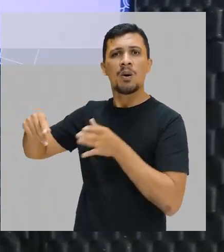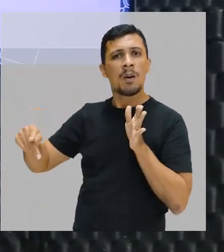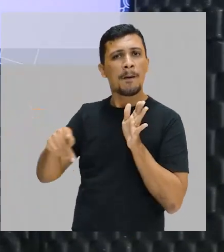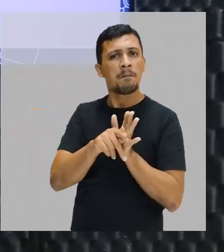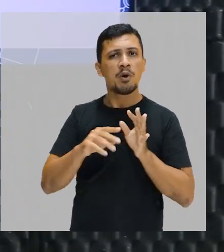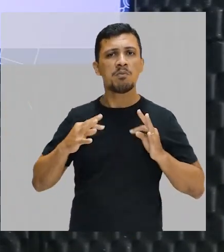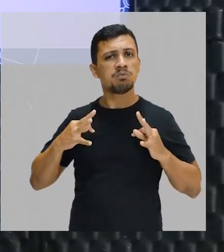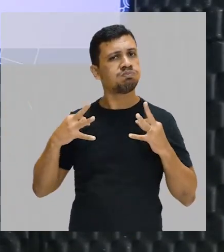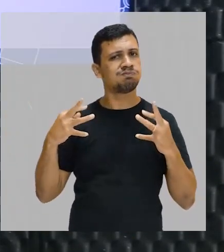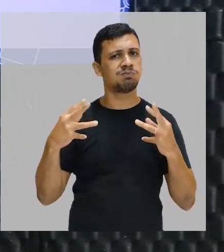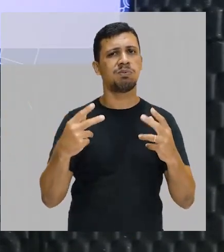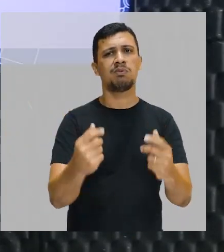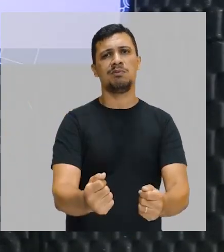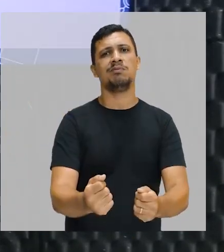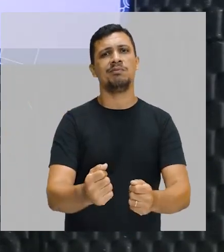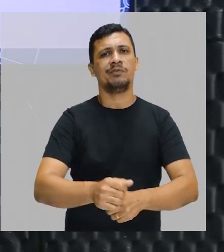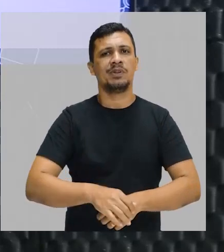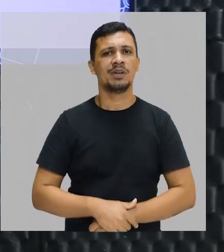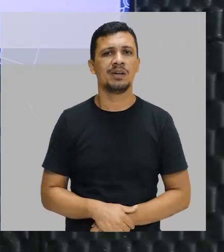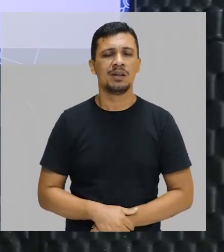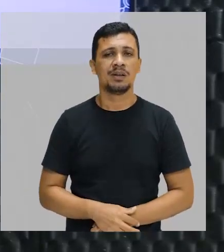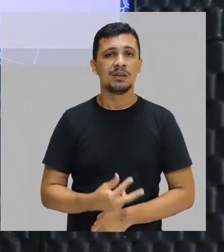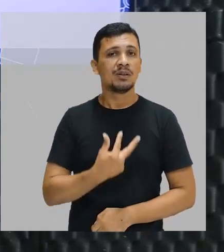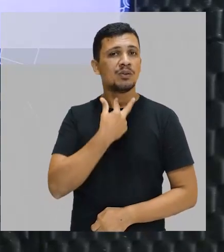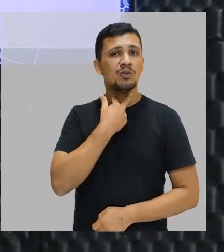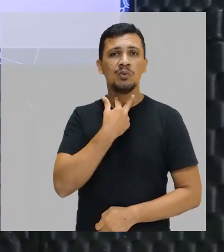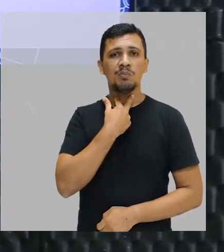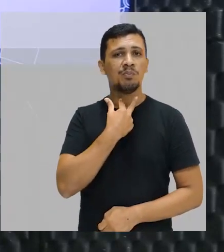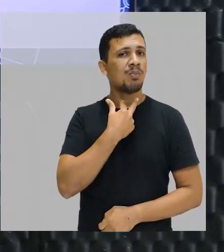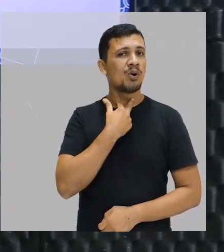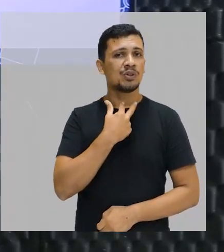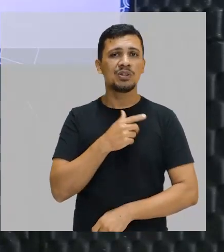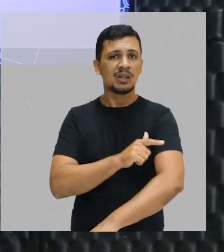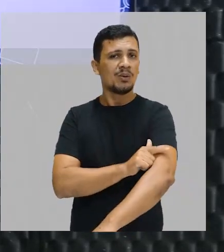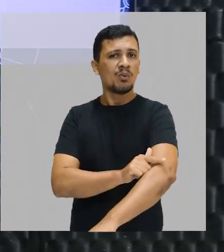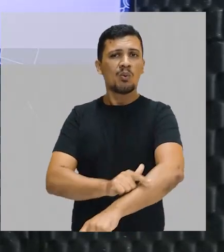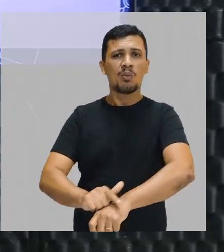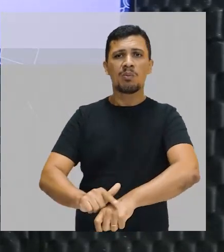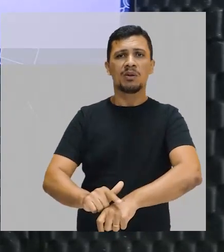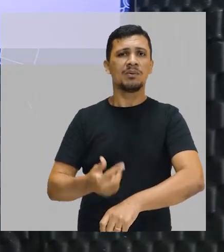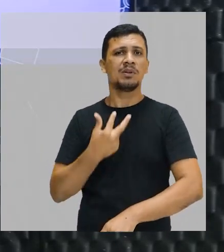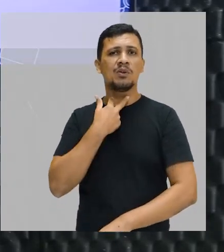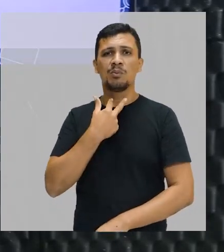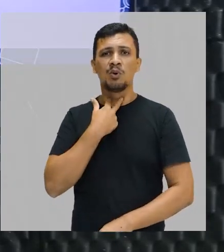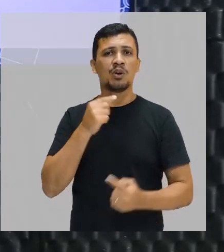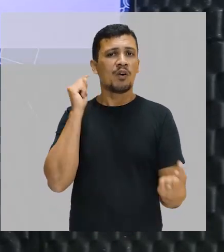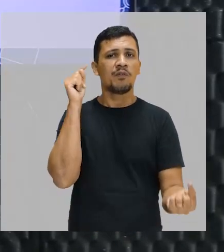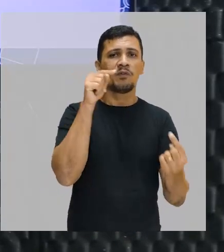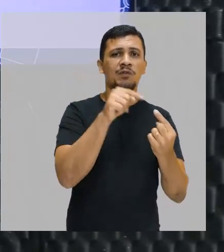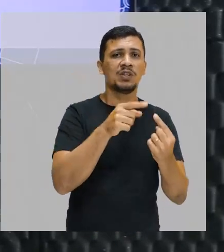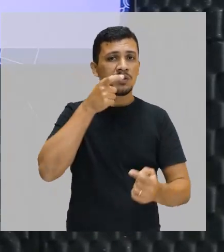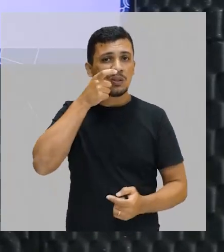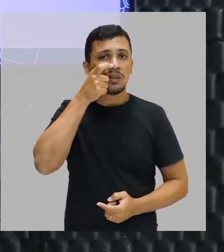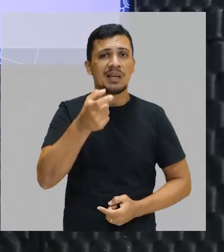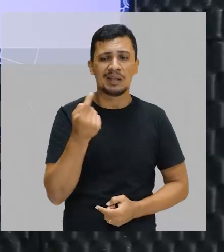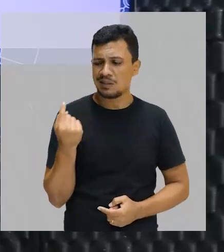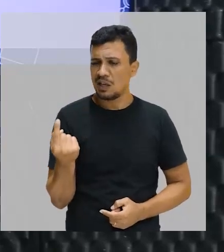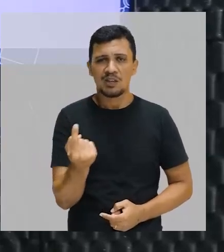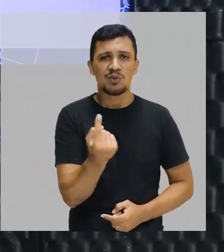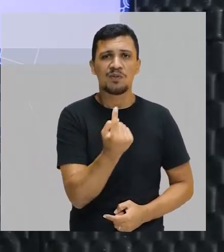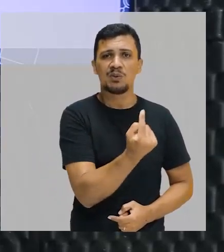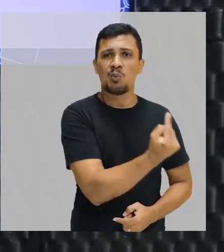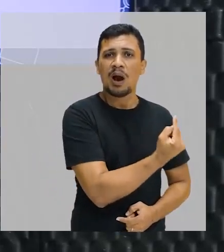universal. Tá? Nós não podemos ter um comportamento que vise somente o interesse individual,